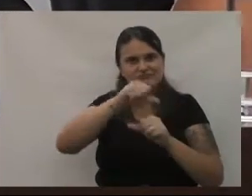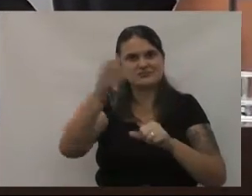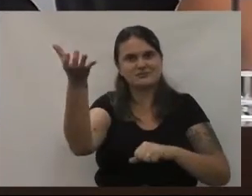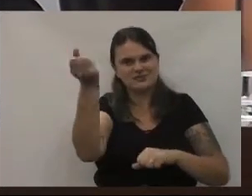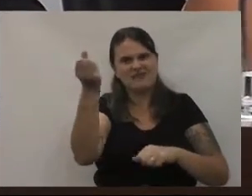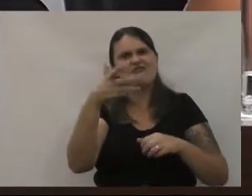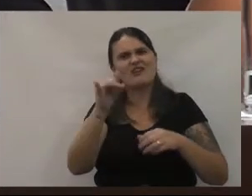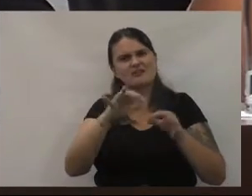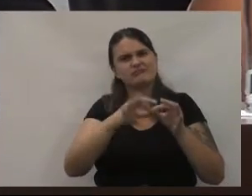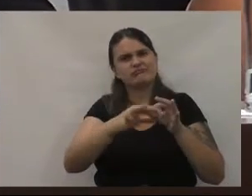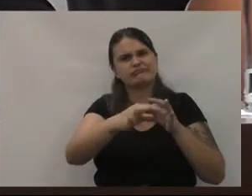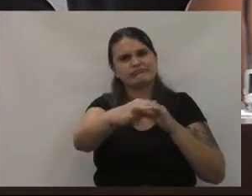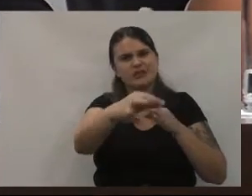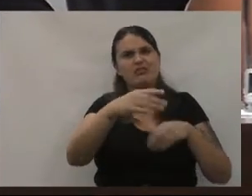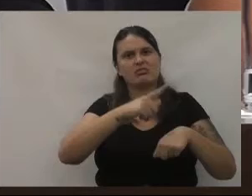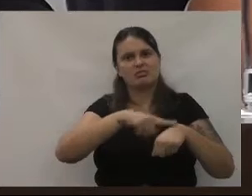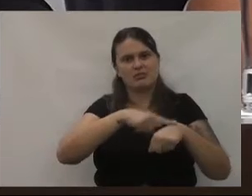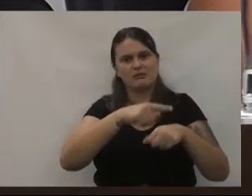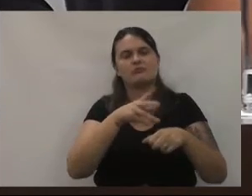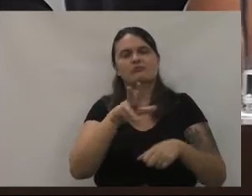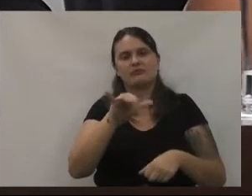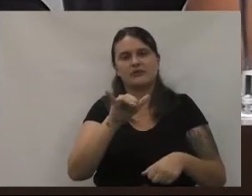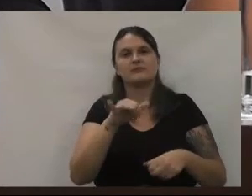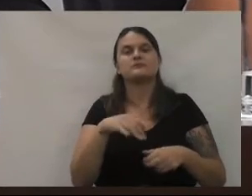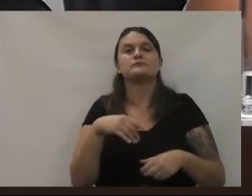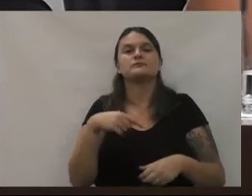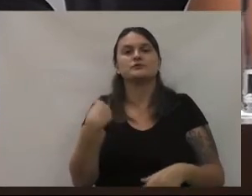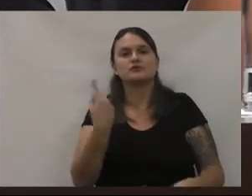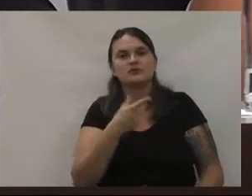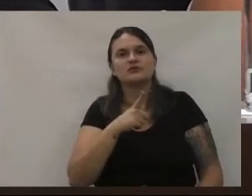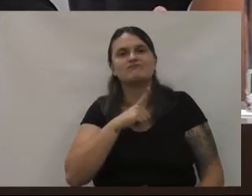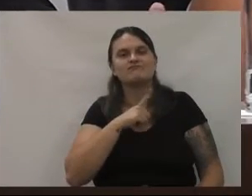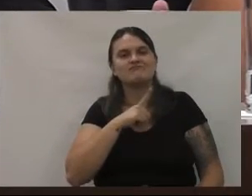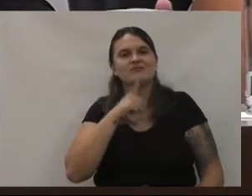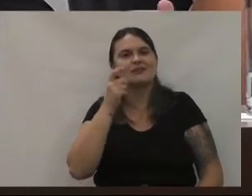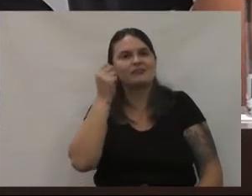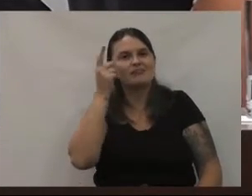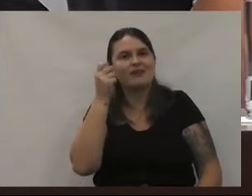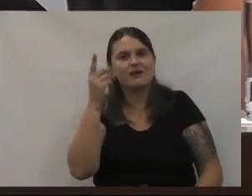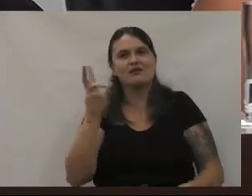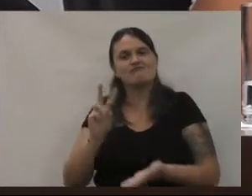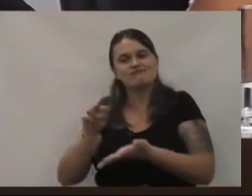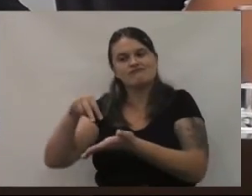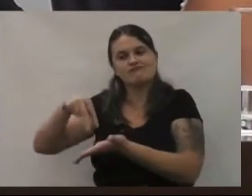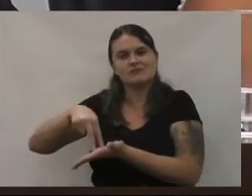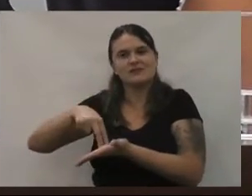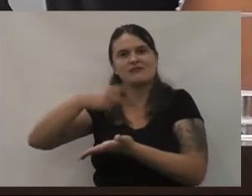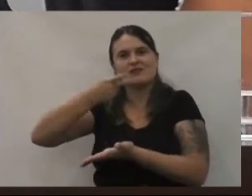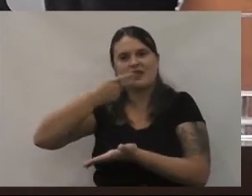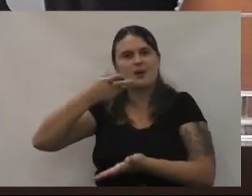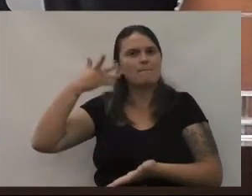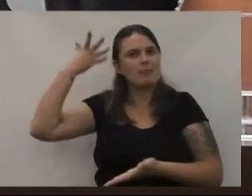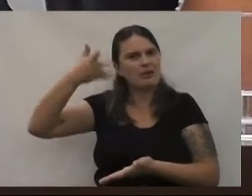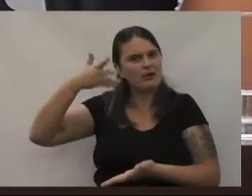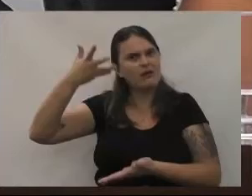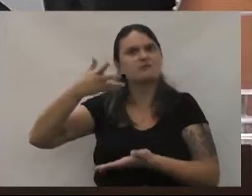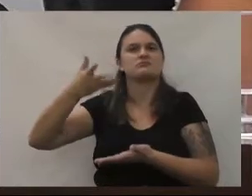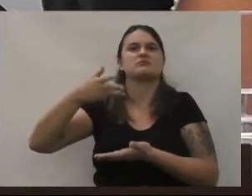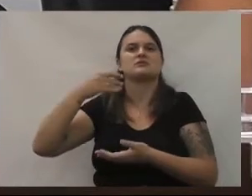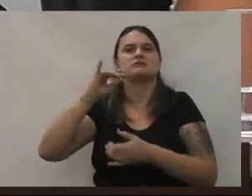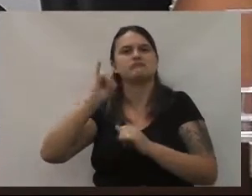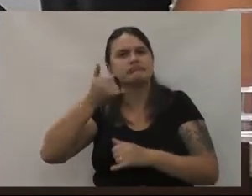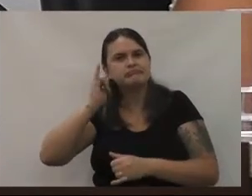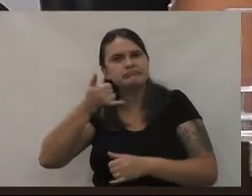estender à discussão no Congresso Nacional. A intenção de trazê-lo aqui seria para fazer